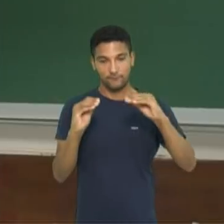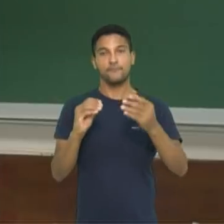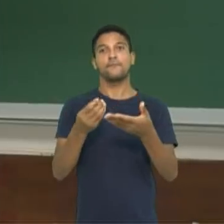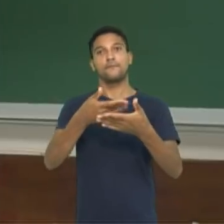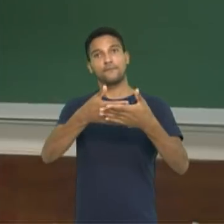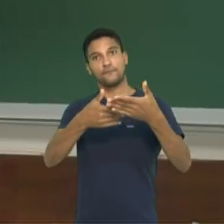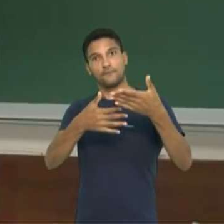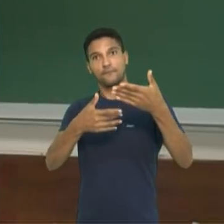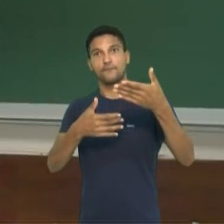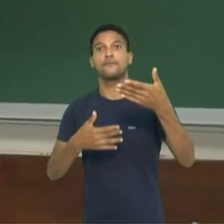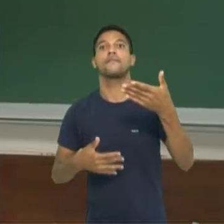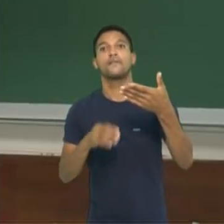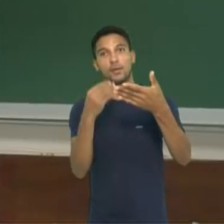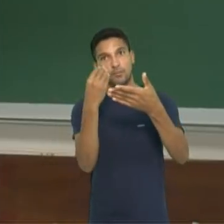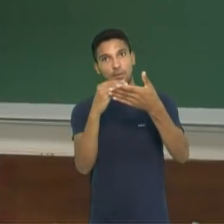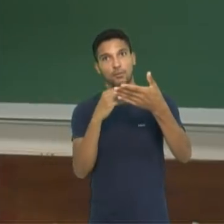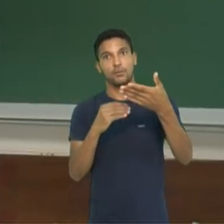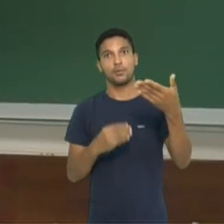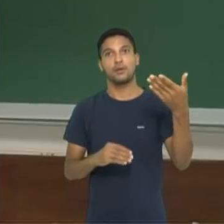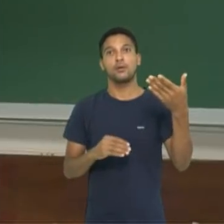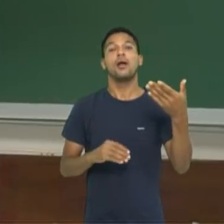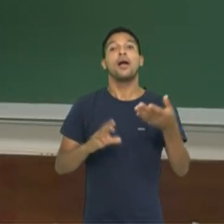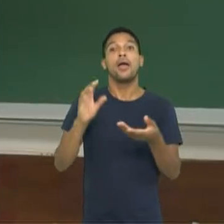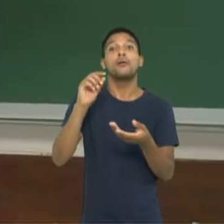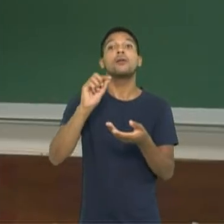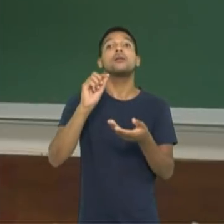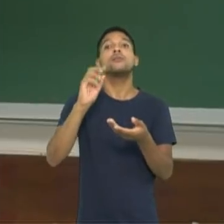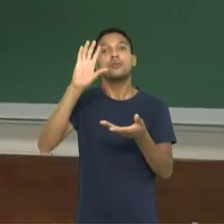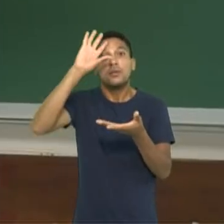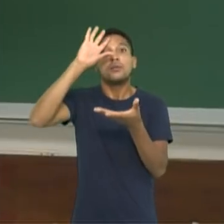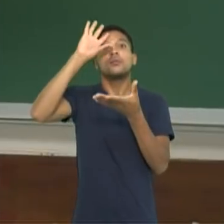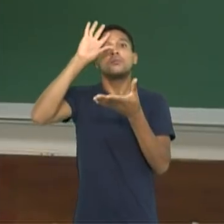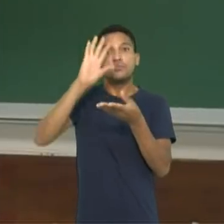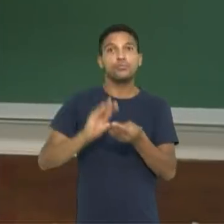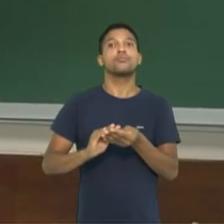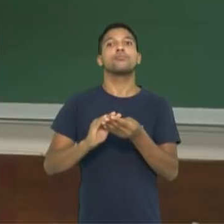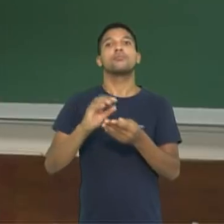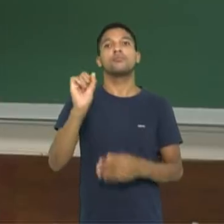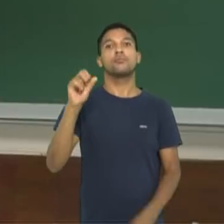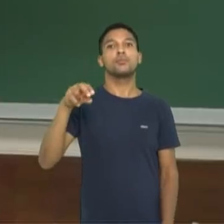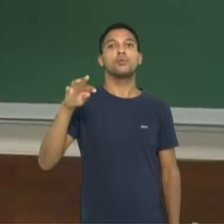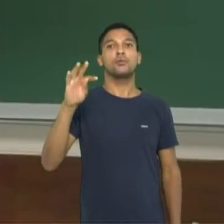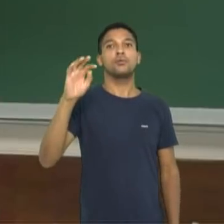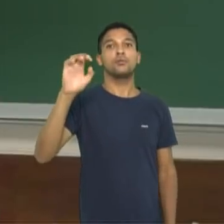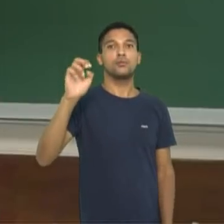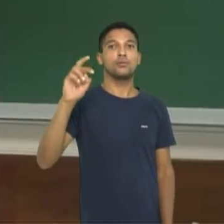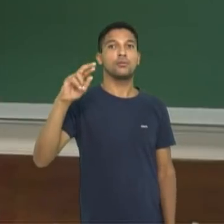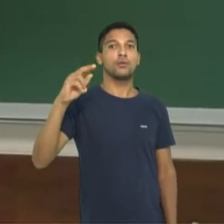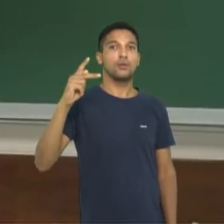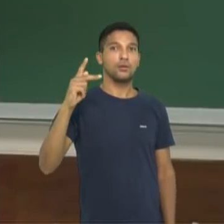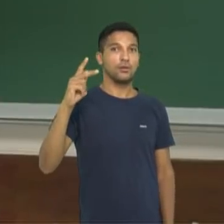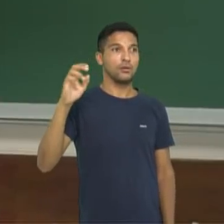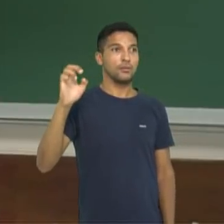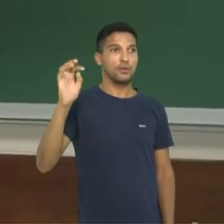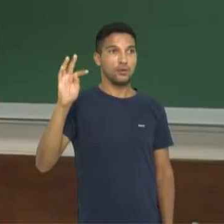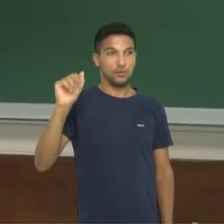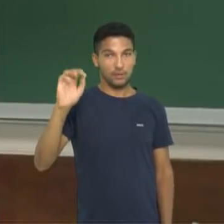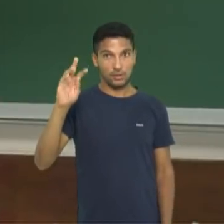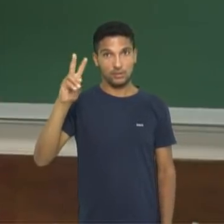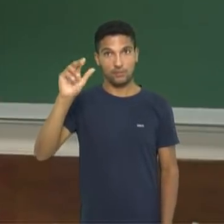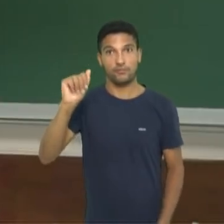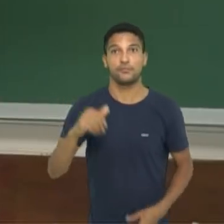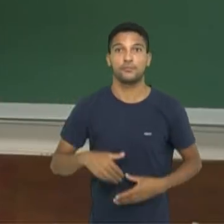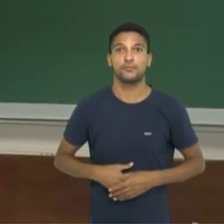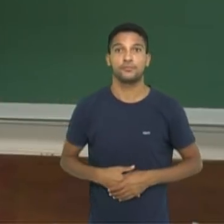e interpretativas, que a gente já está retomando, né, por conta de que já trabalhamos brevemente na aula anterior e agora a gente aprofundou um